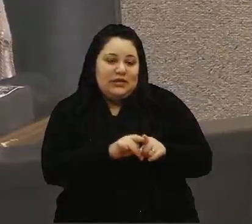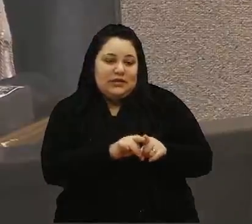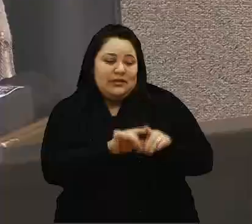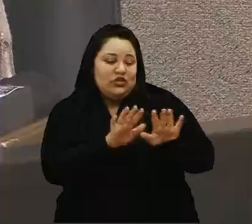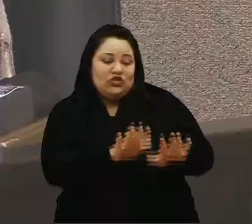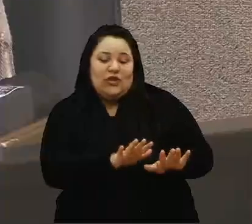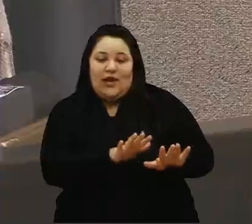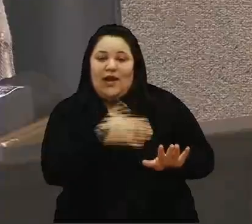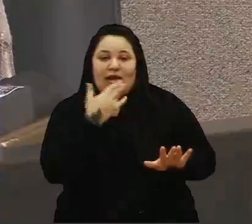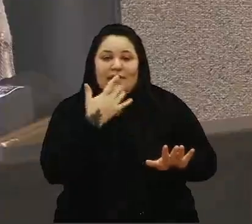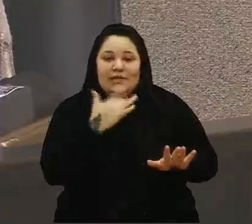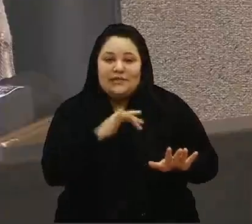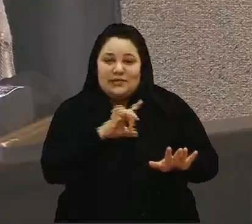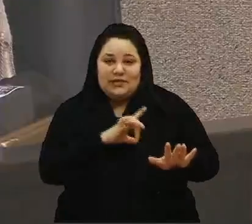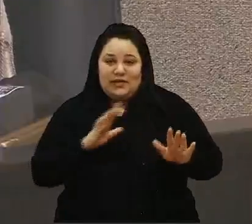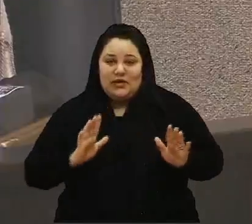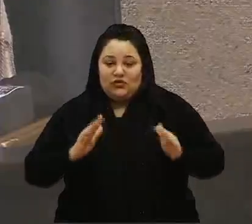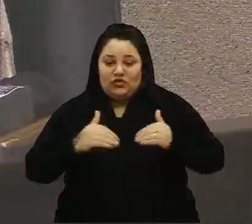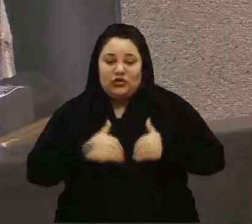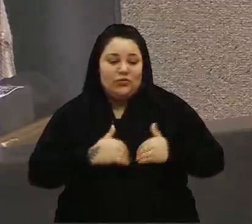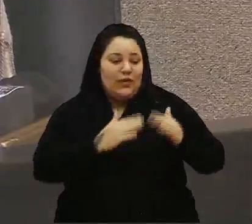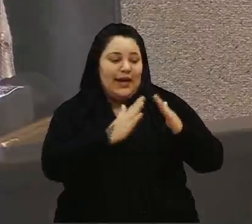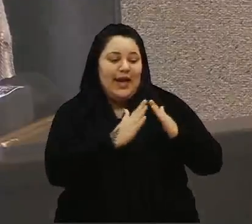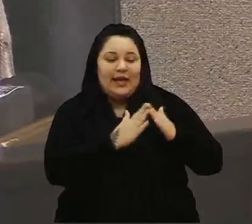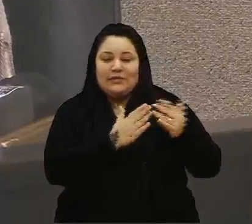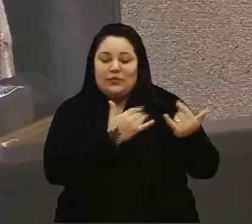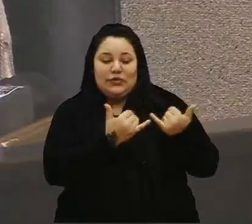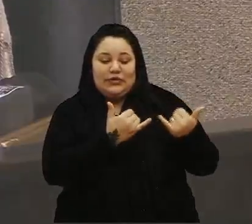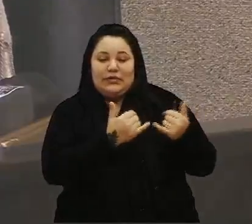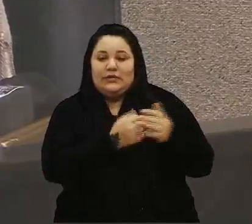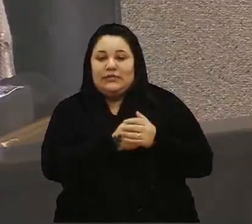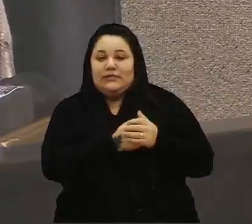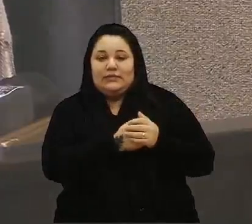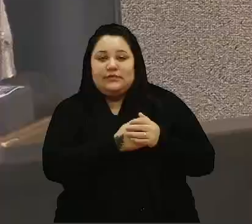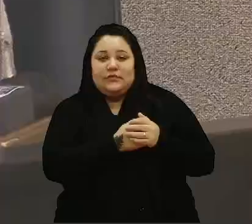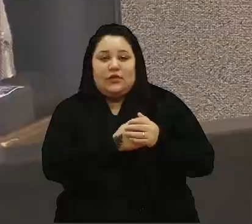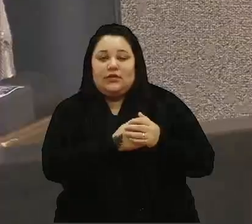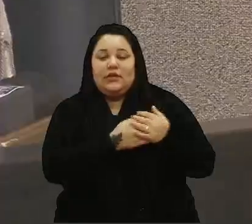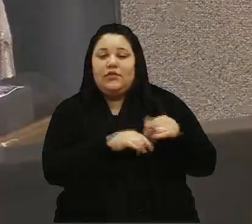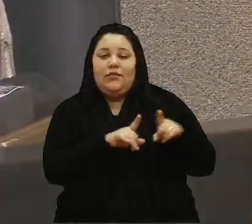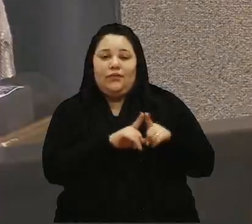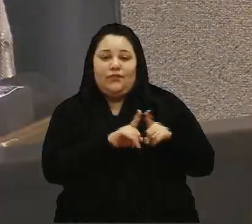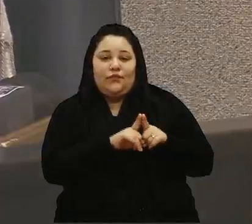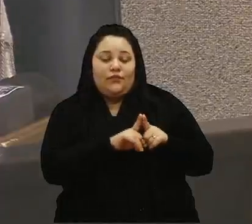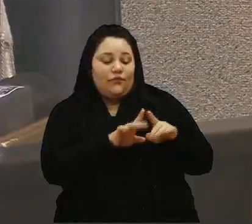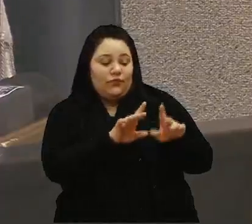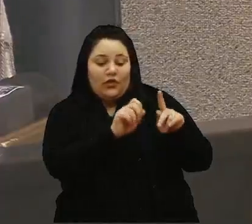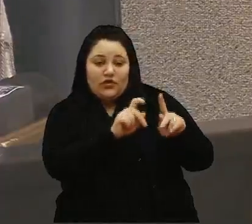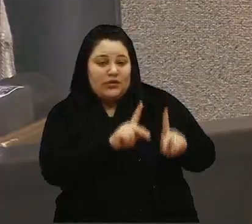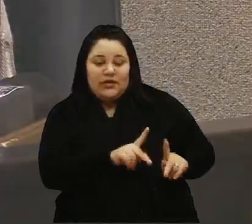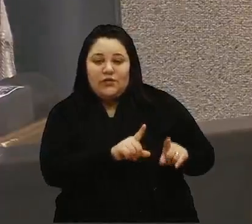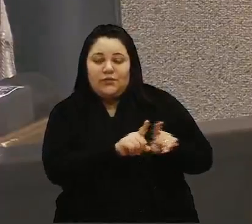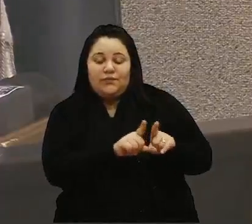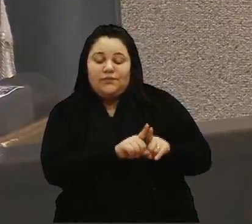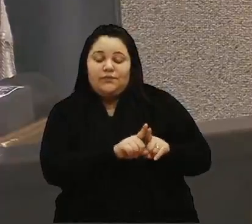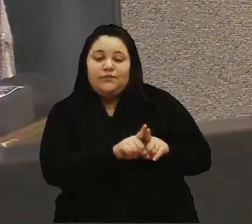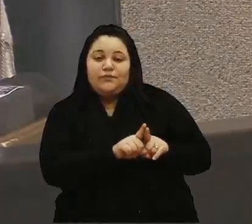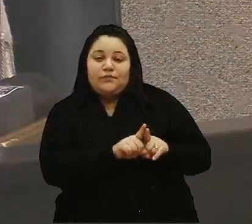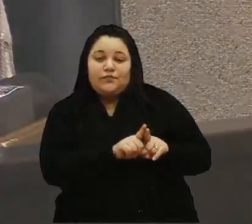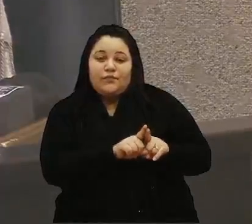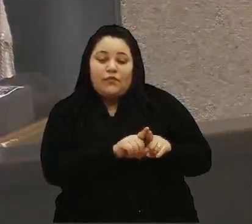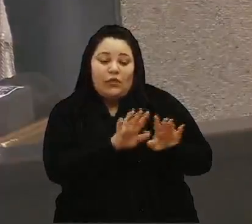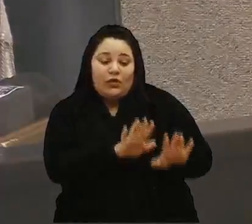com transtorno espectro autista em casa, vai deixar com quem para ir buscar esse atendimento, seja na UBS, ou seja no